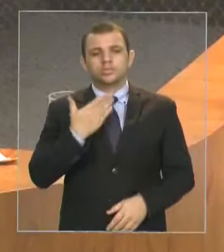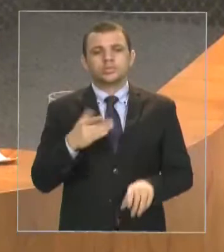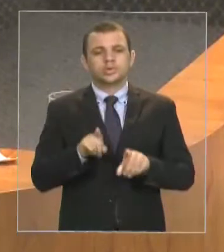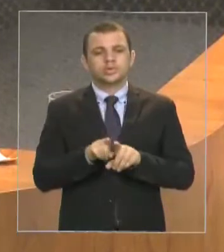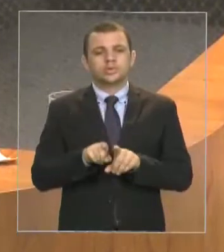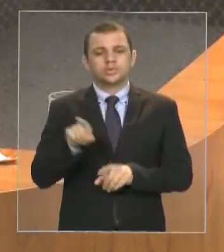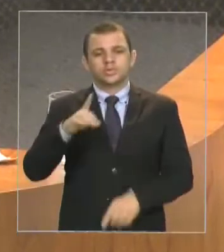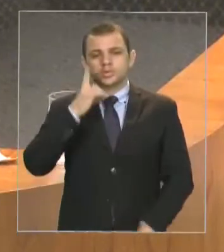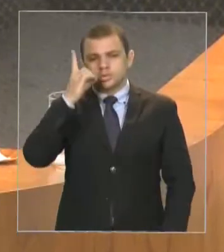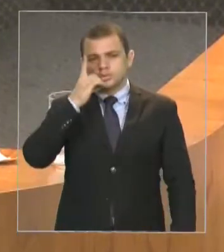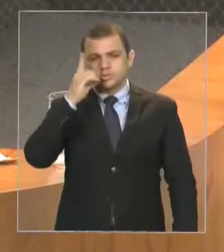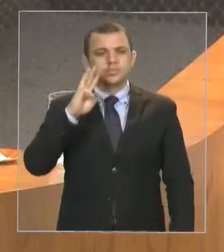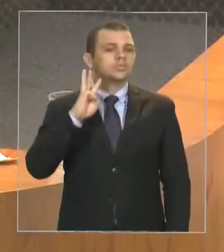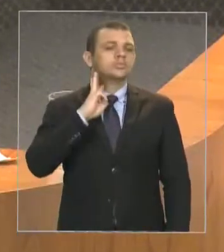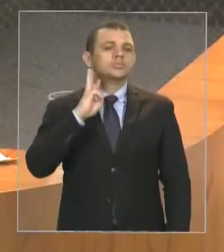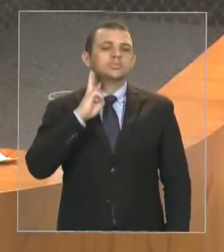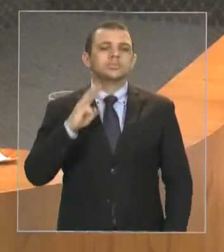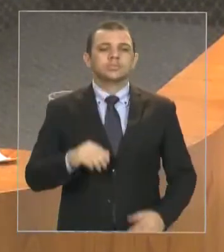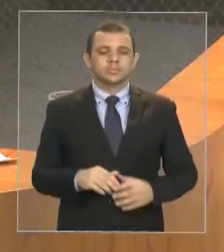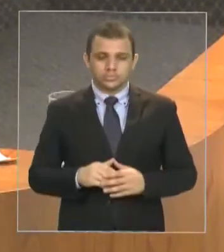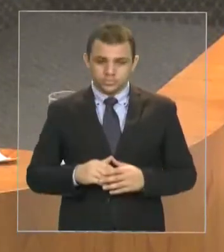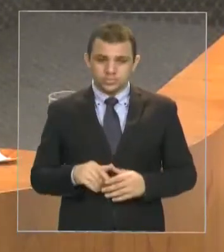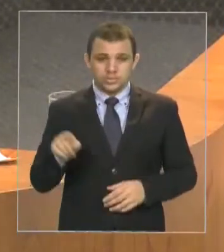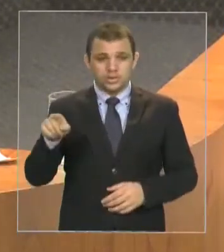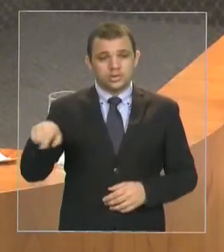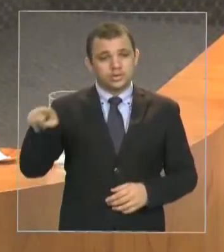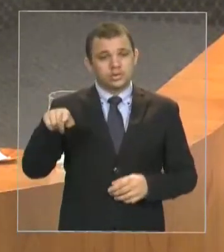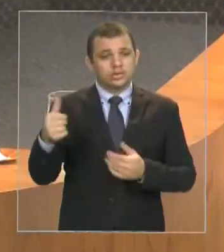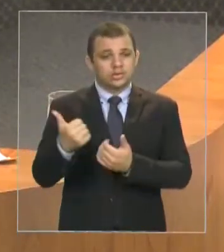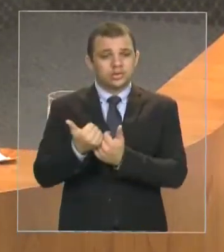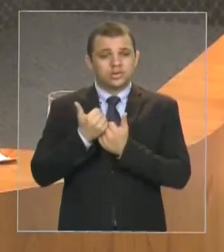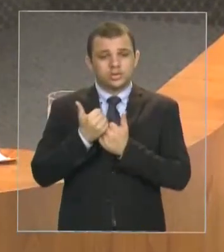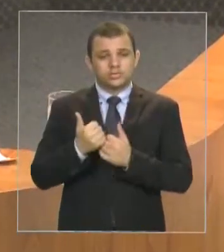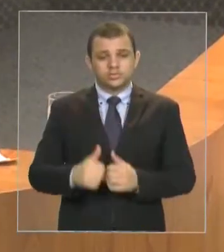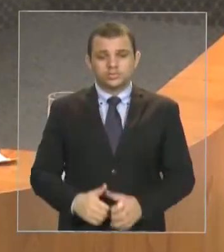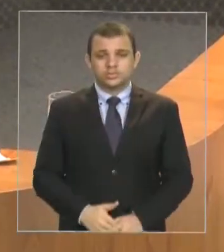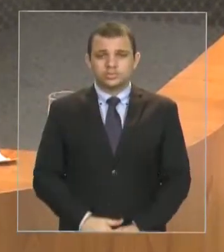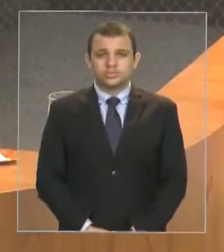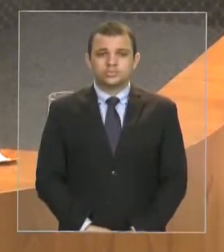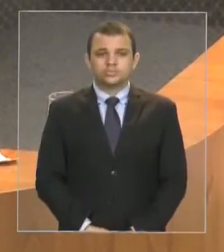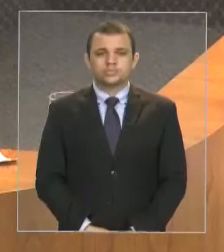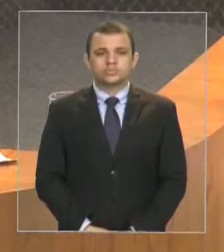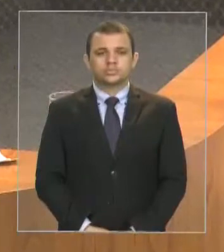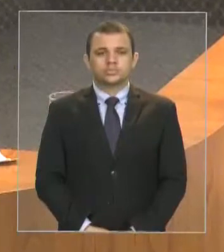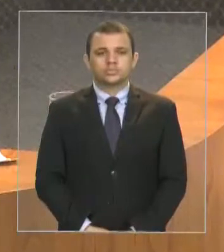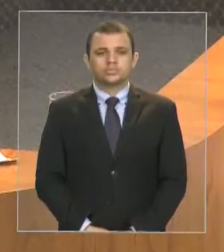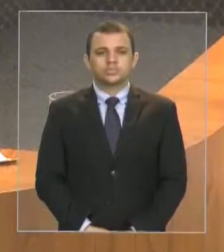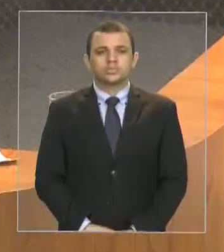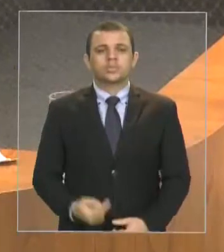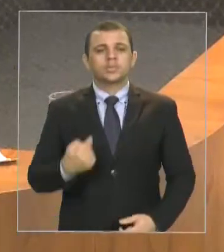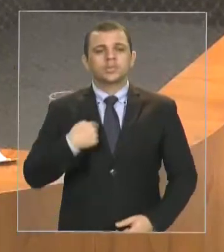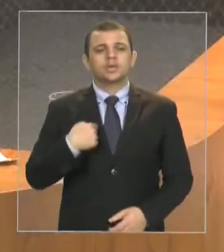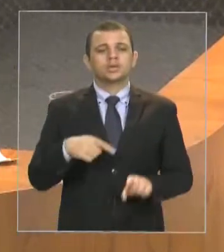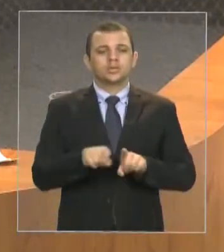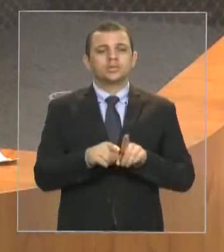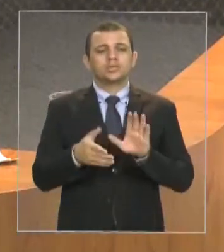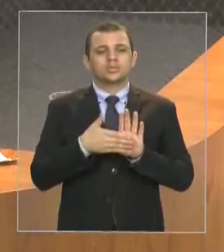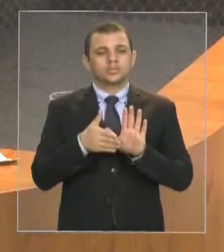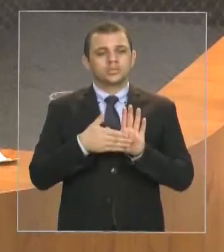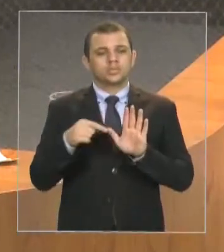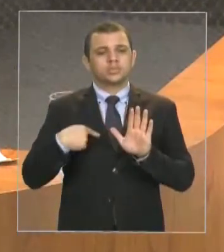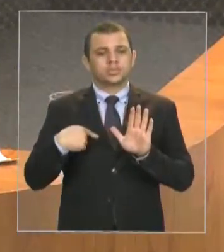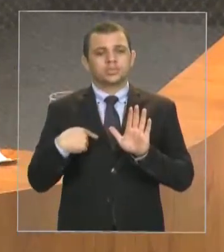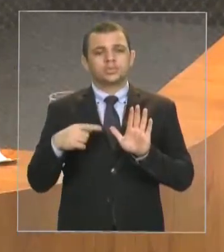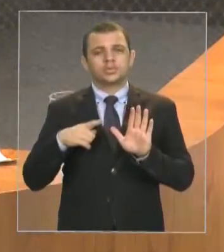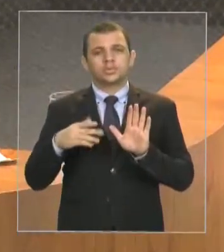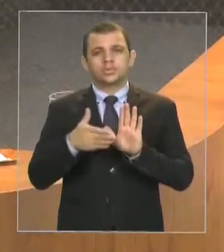deputado Wellington, para que nos ajude nesse sentido. E eu aqui me proponho a dar entrada nessa